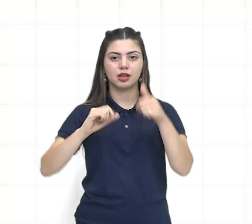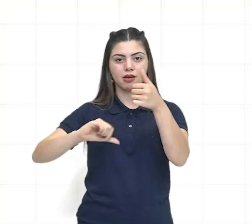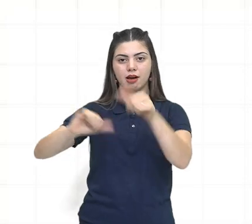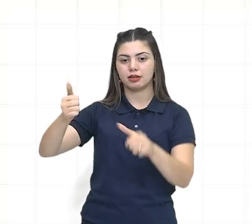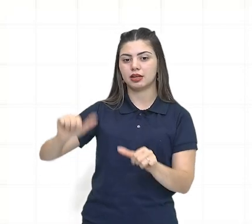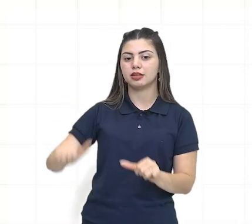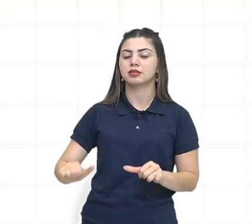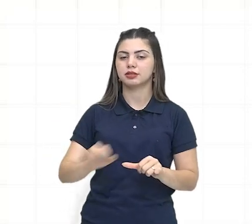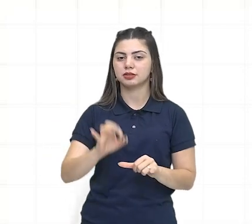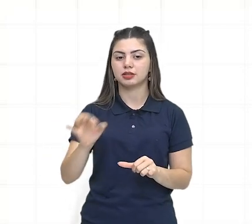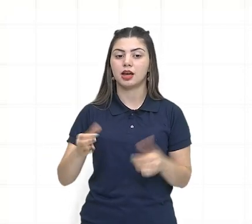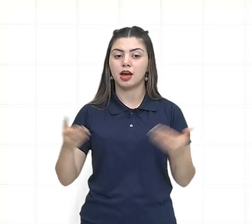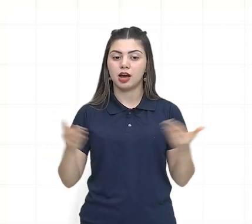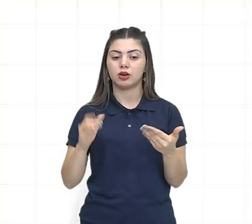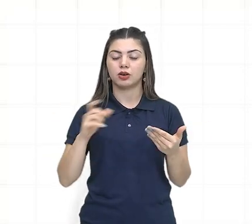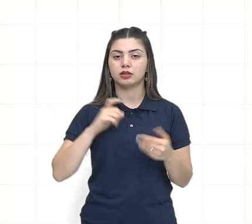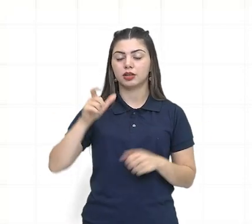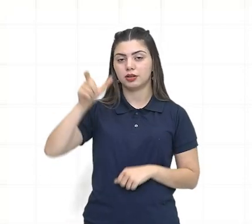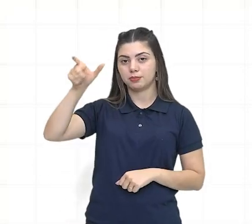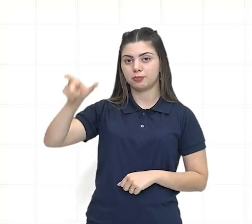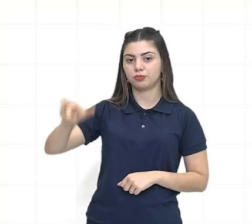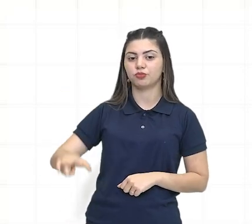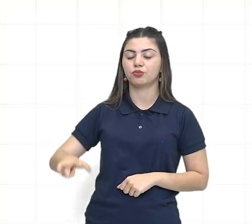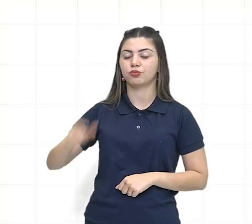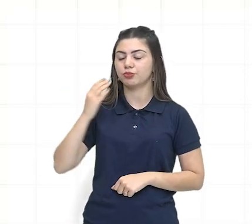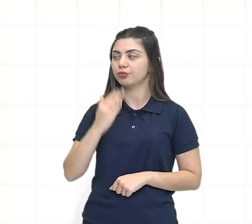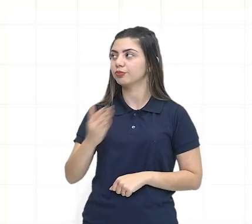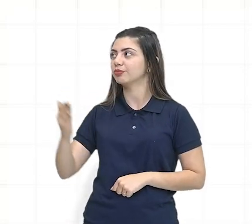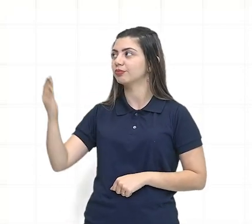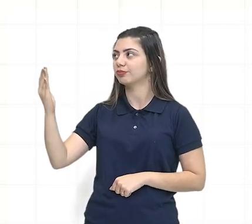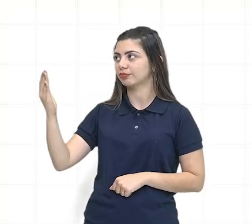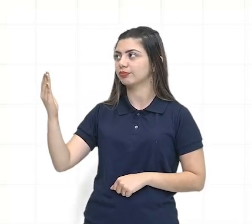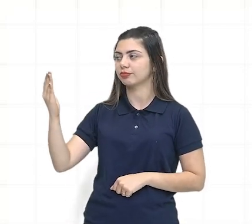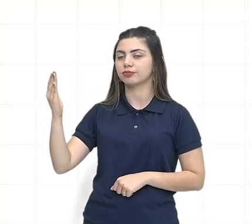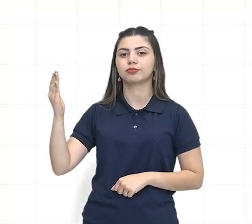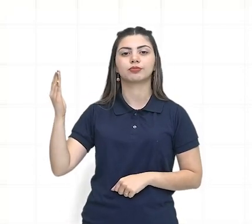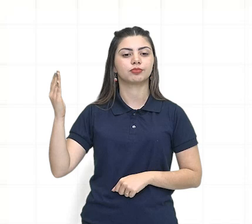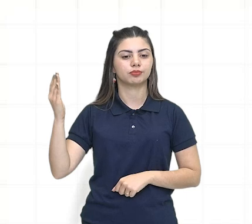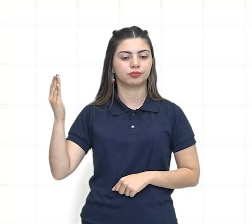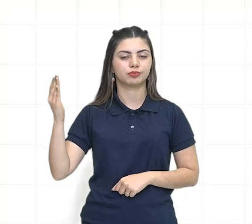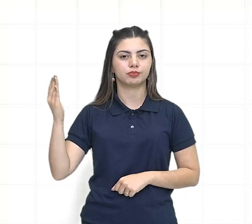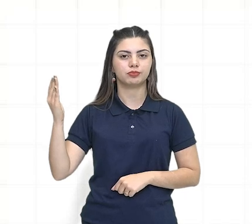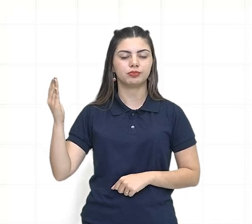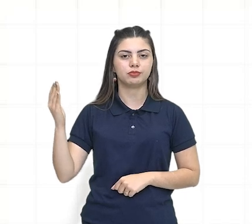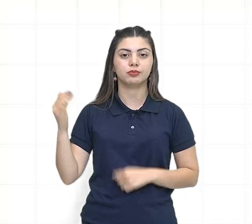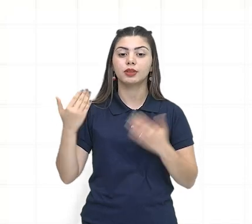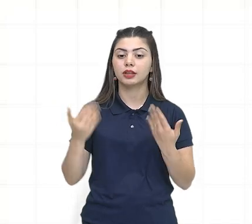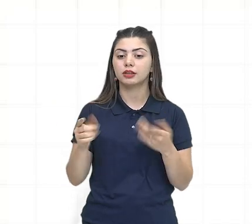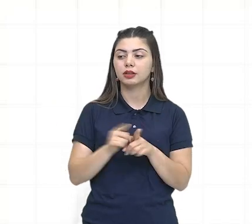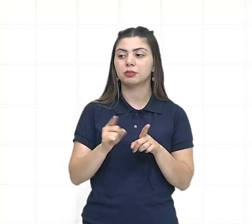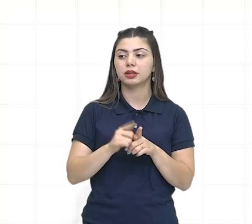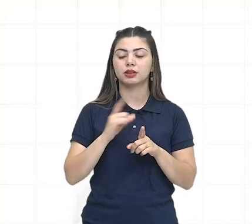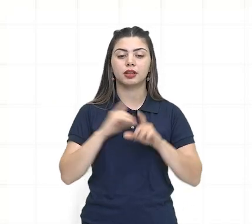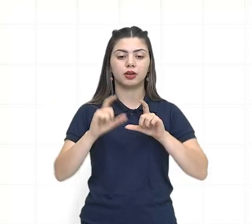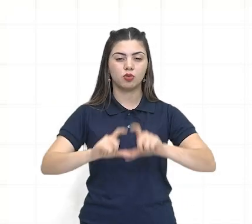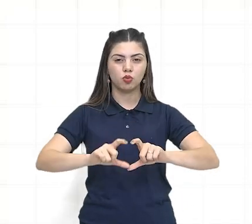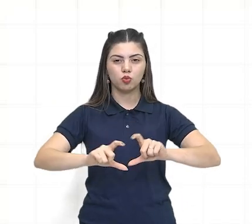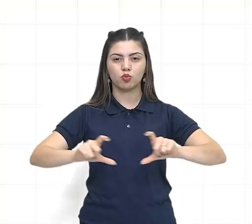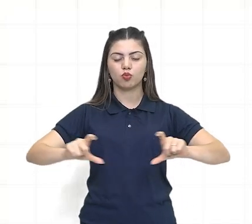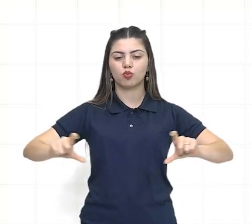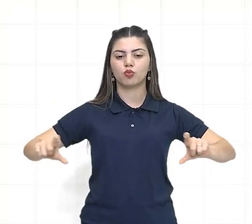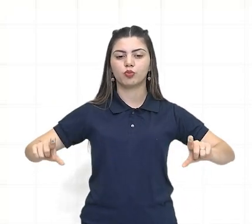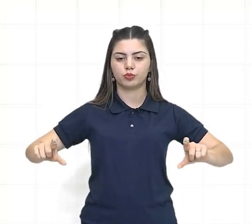análise aqui neste eixo aqui vertical. E aqui vamos ter um outro eixo